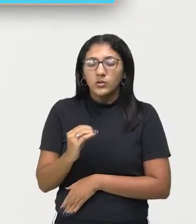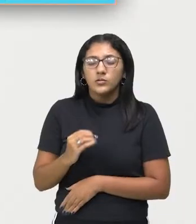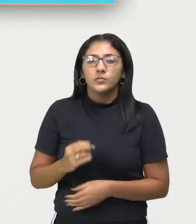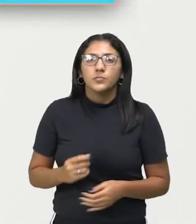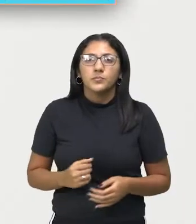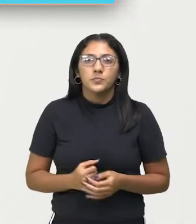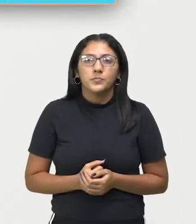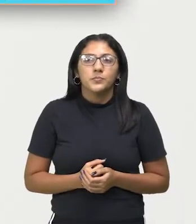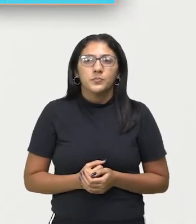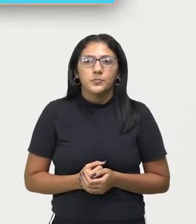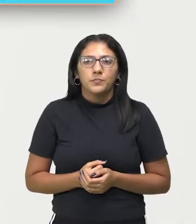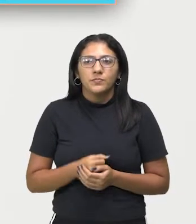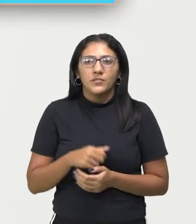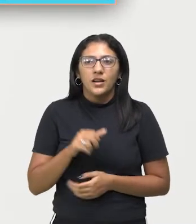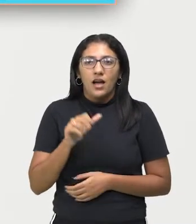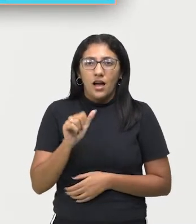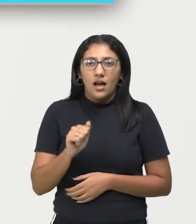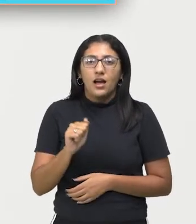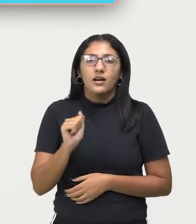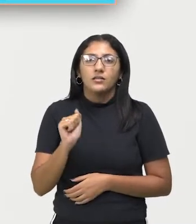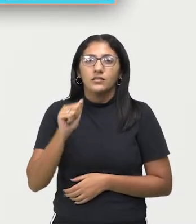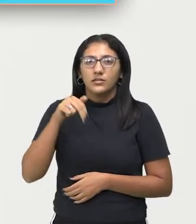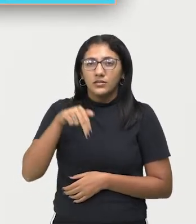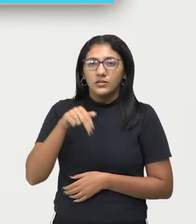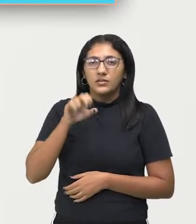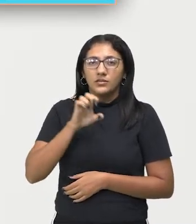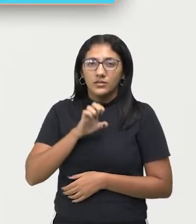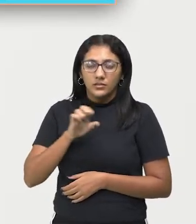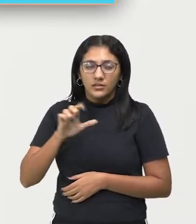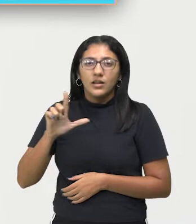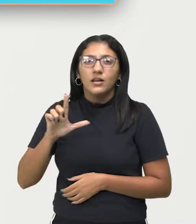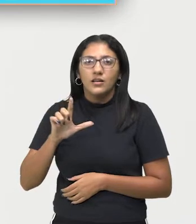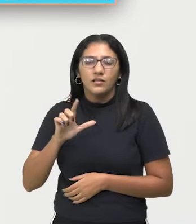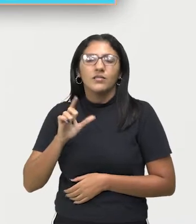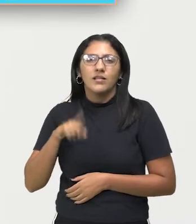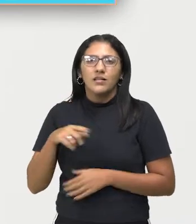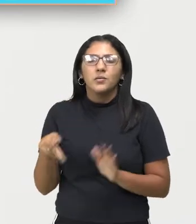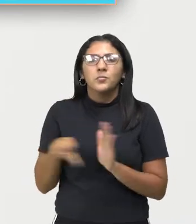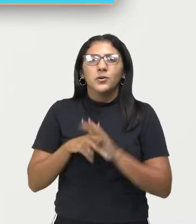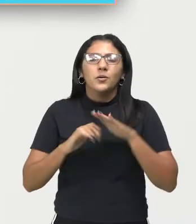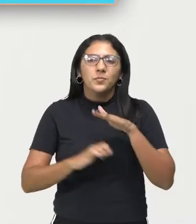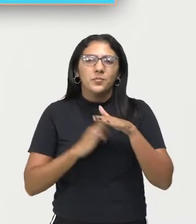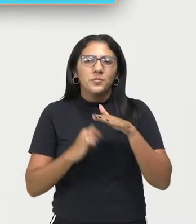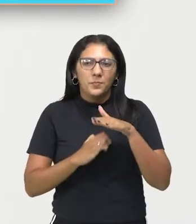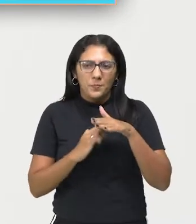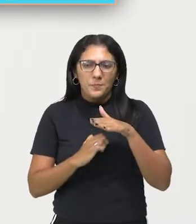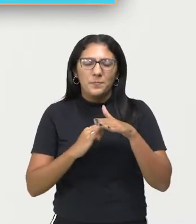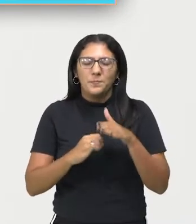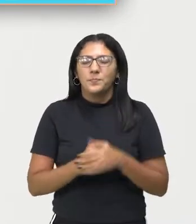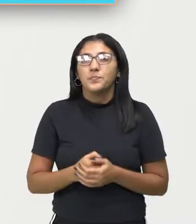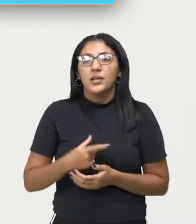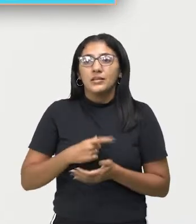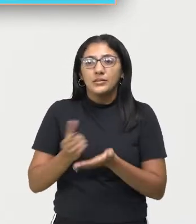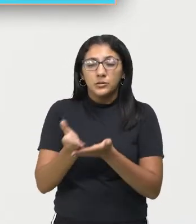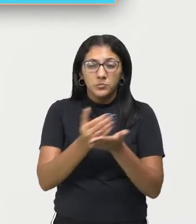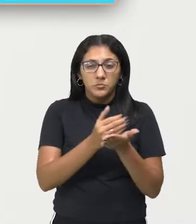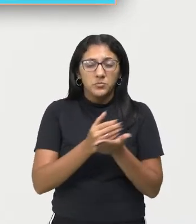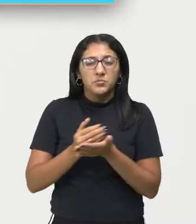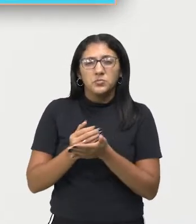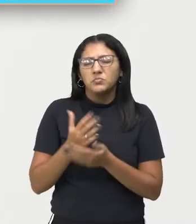só, a ANEEL, que é a Agência Nacional de Energia Elétrica, ela tem o dado que